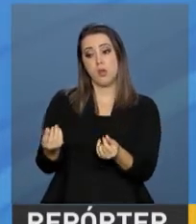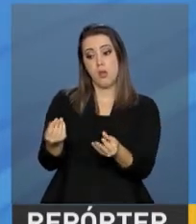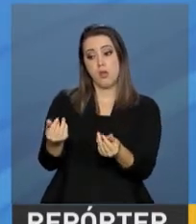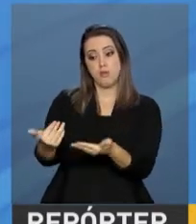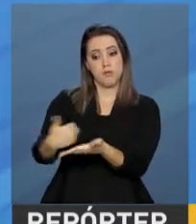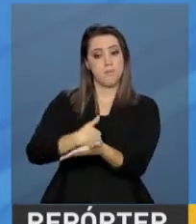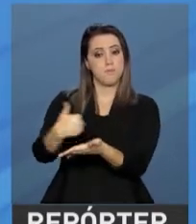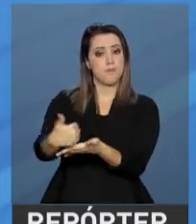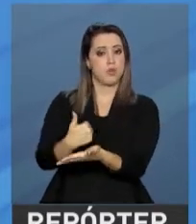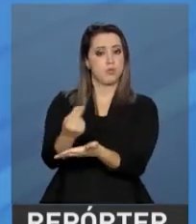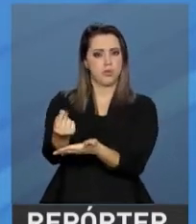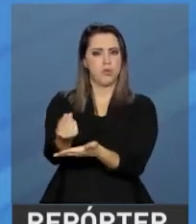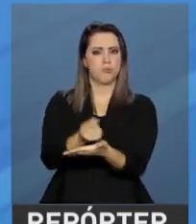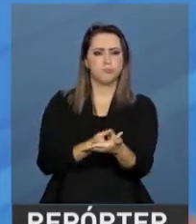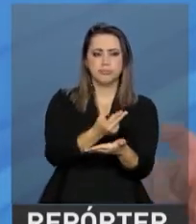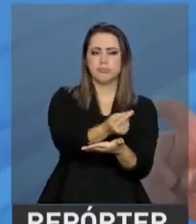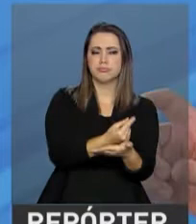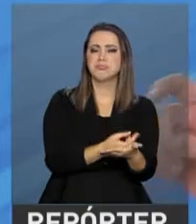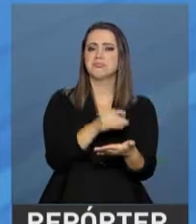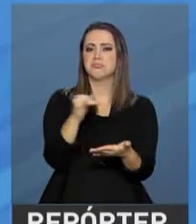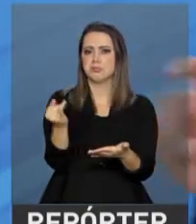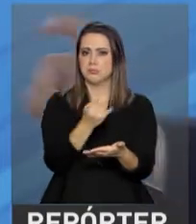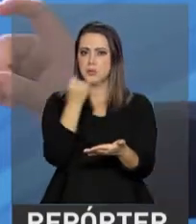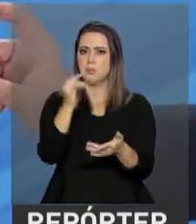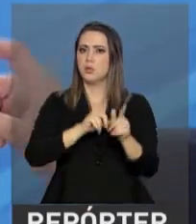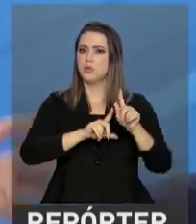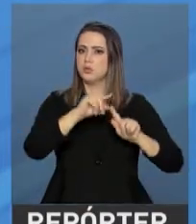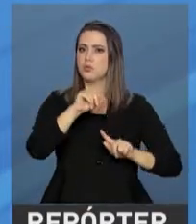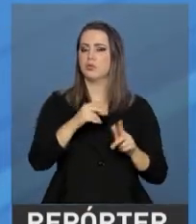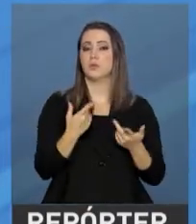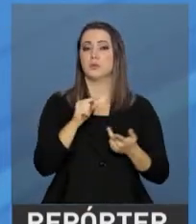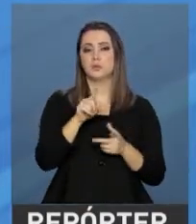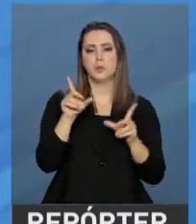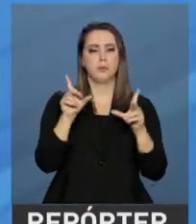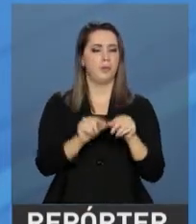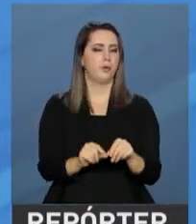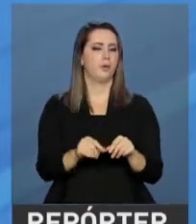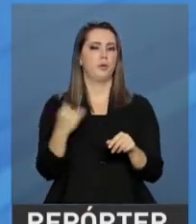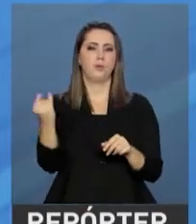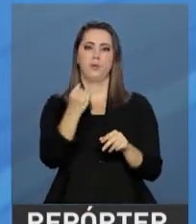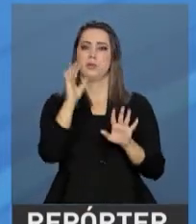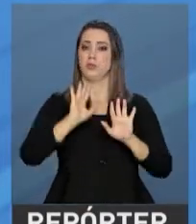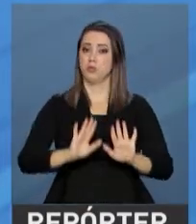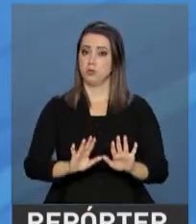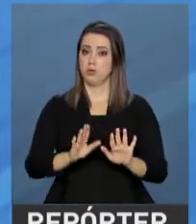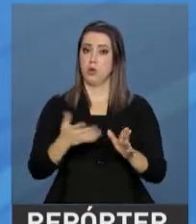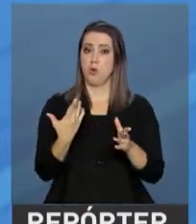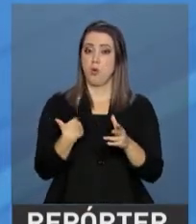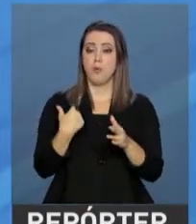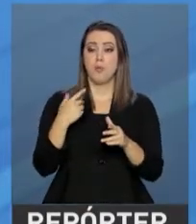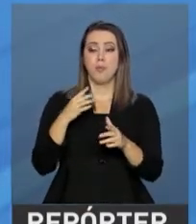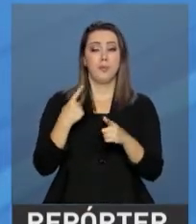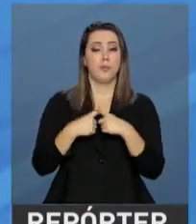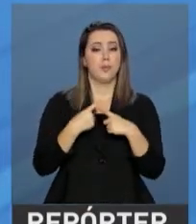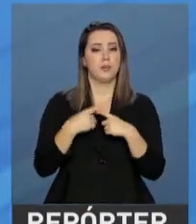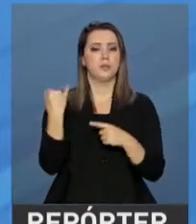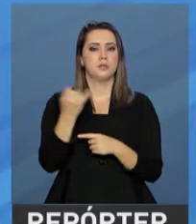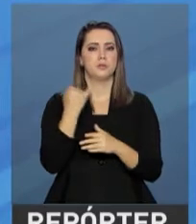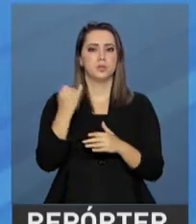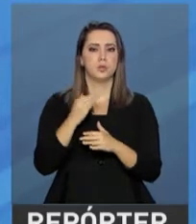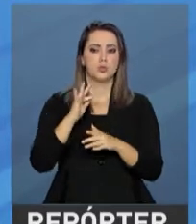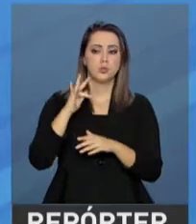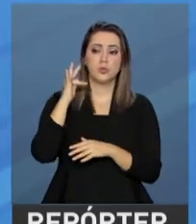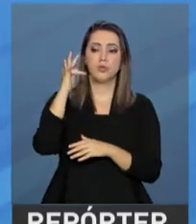record que foram pagos e esse talvez seja o menor dos ganhos para o país o que vem fruto de toda essa produção